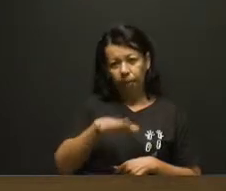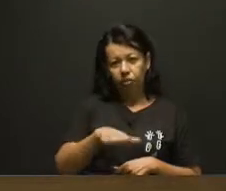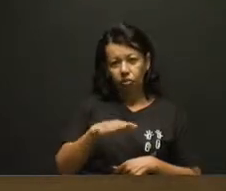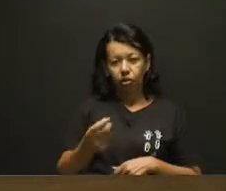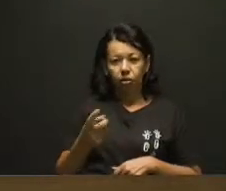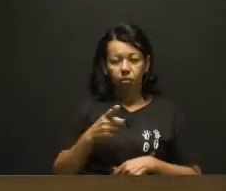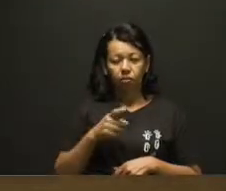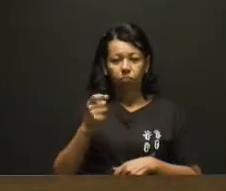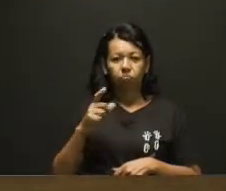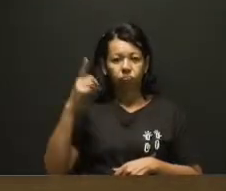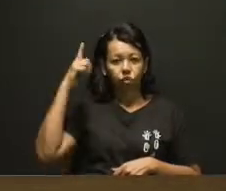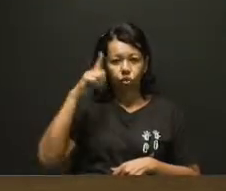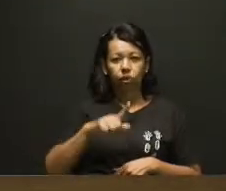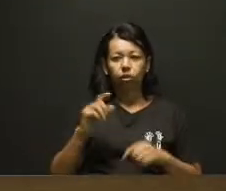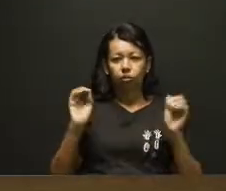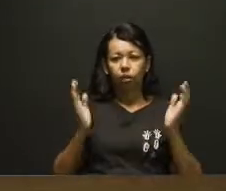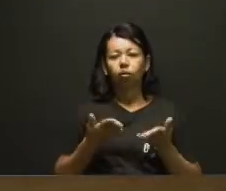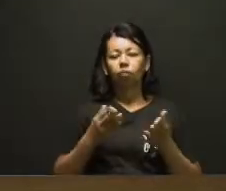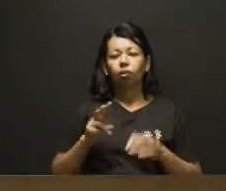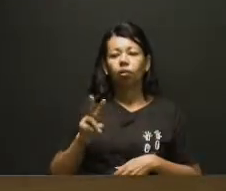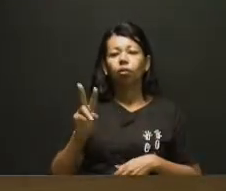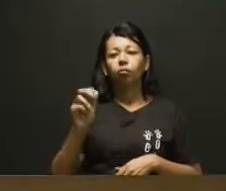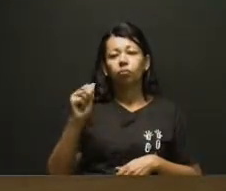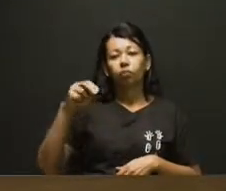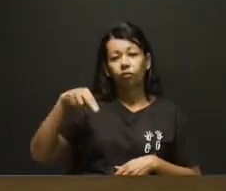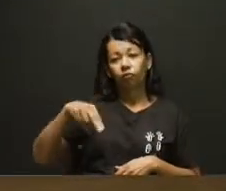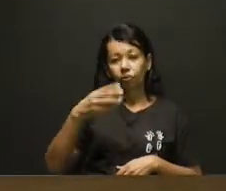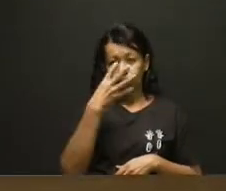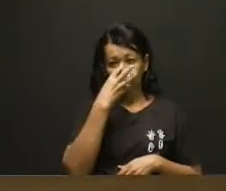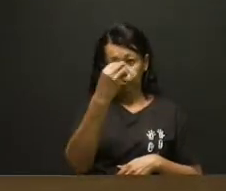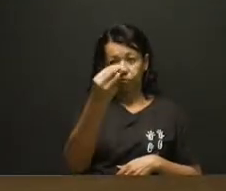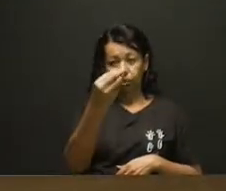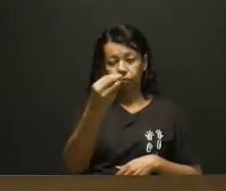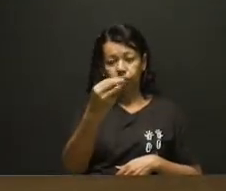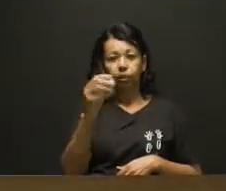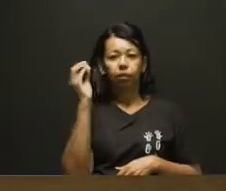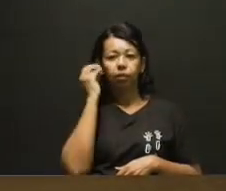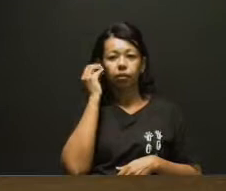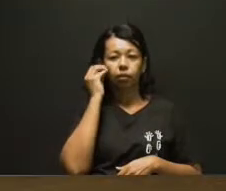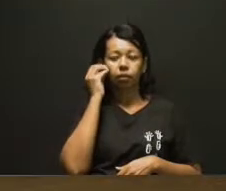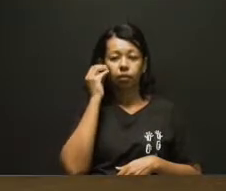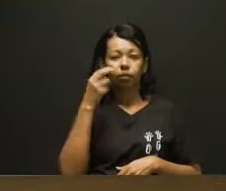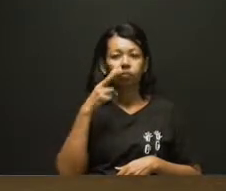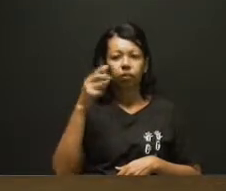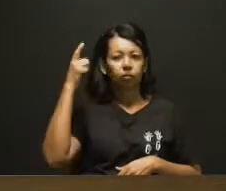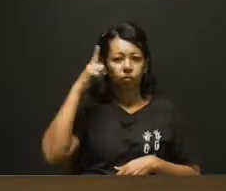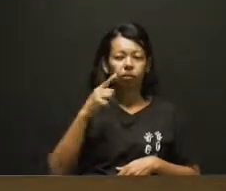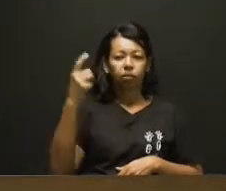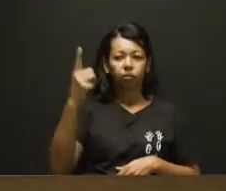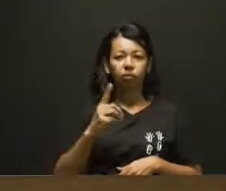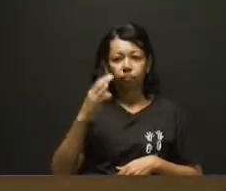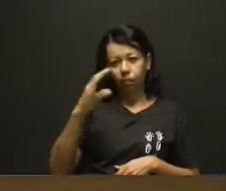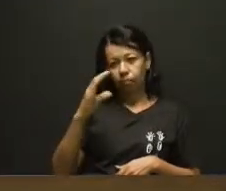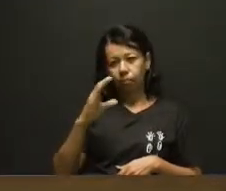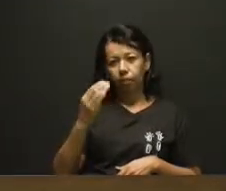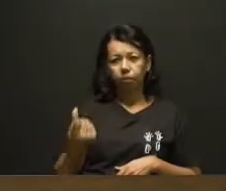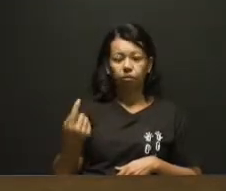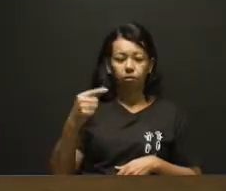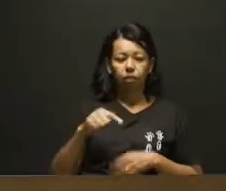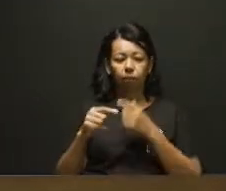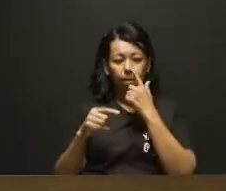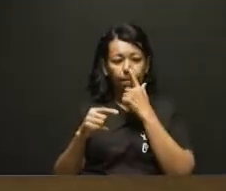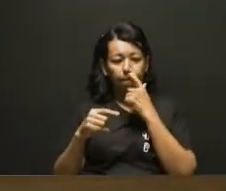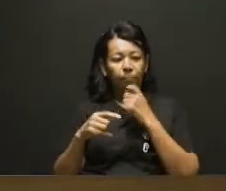a gente conseguiu agora uma van essa vantagem tentando ver se a gente vai conseguir trazê la para cubatão para passar aqui um pouco